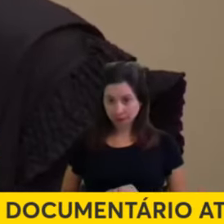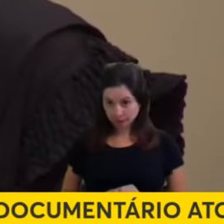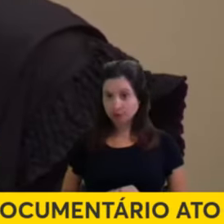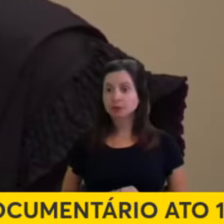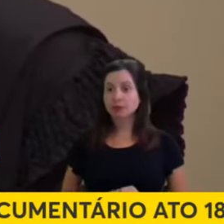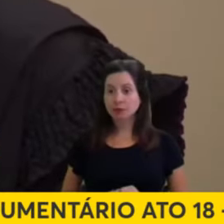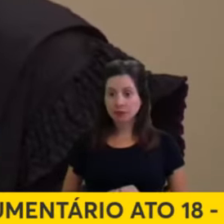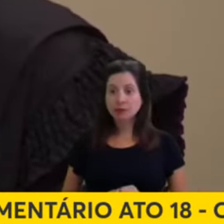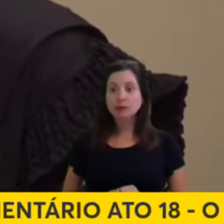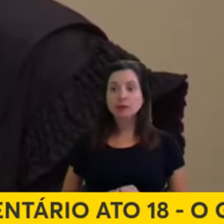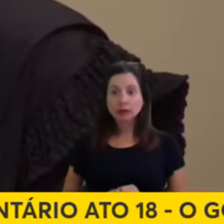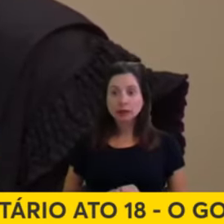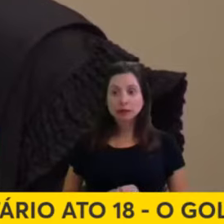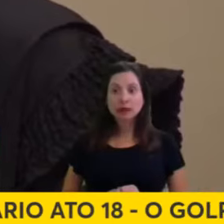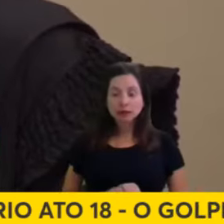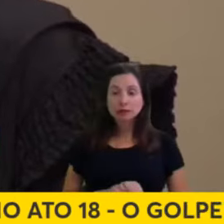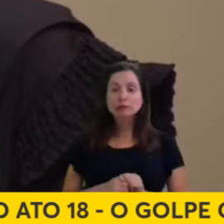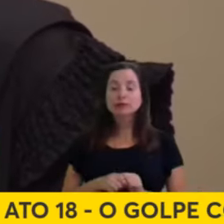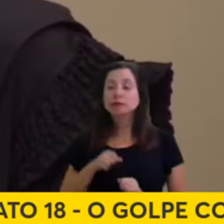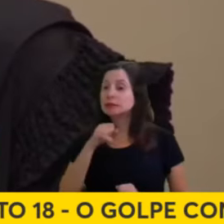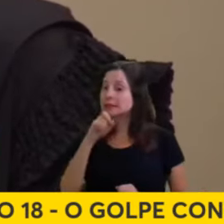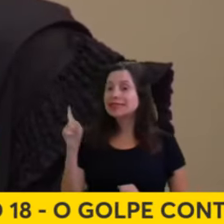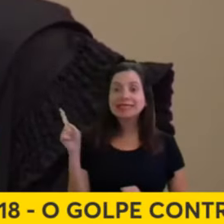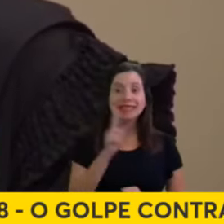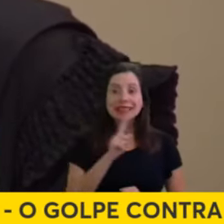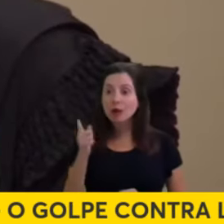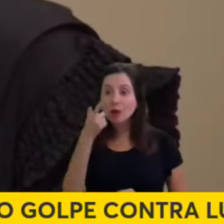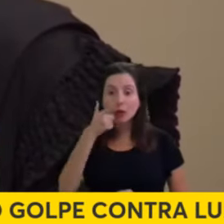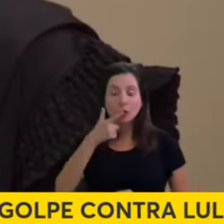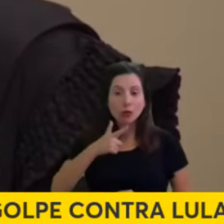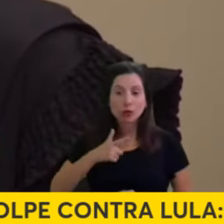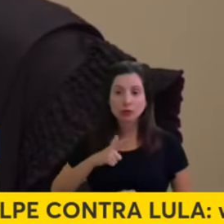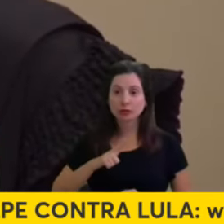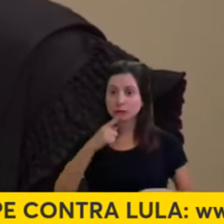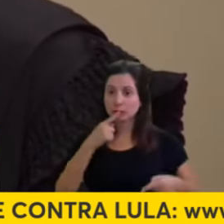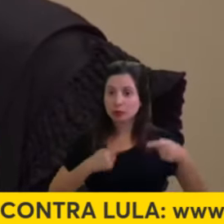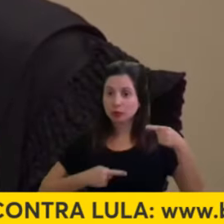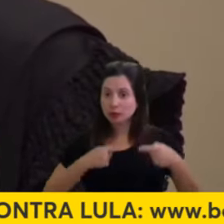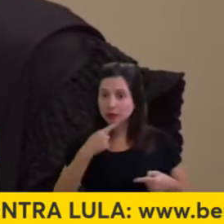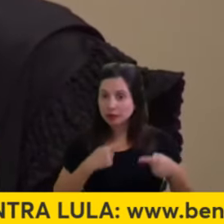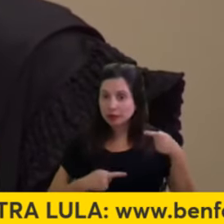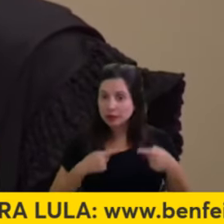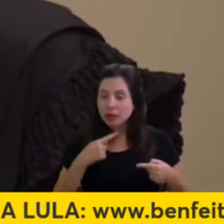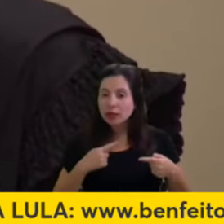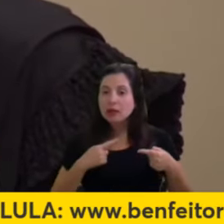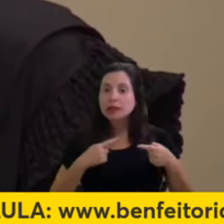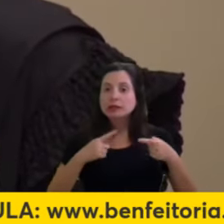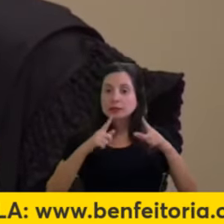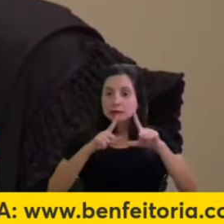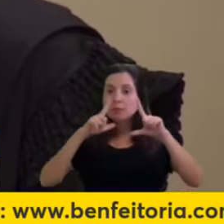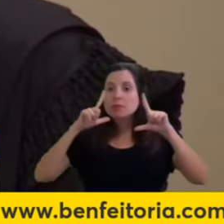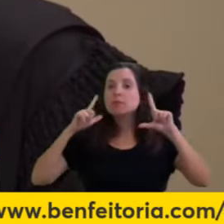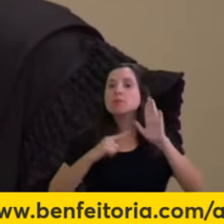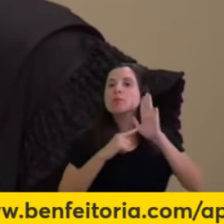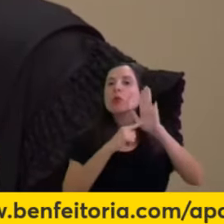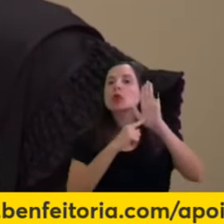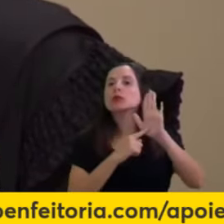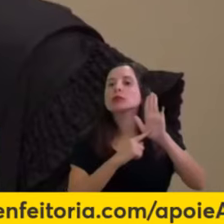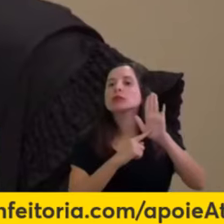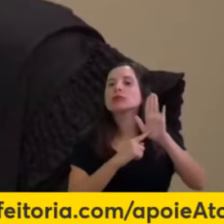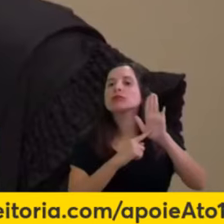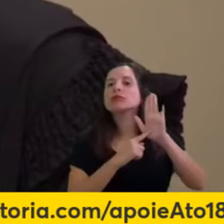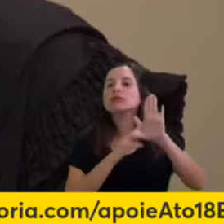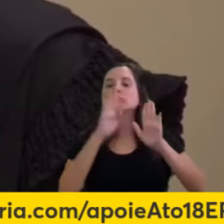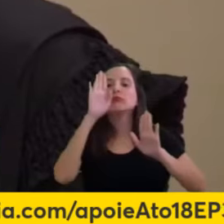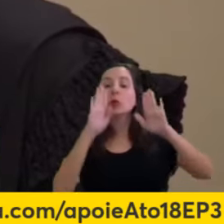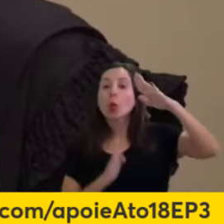e se não conseguisse viabilidade política para da empreitada se lançasse candidato a Senador em seu estado com o teto